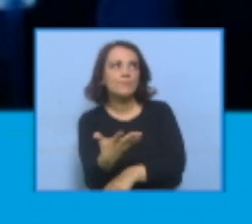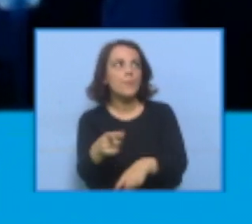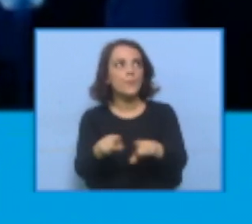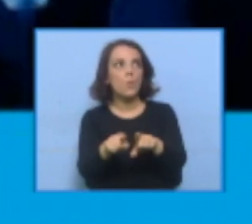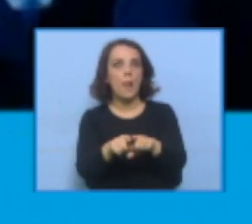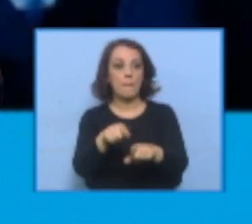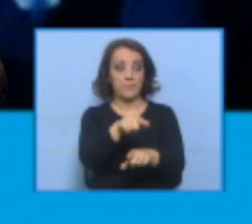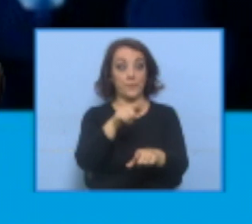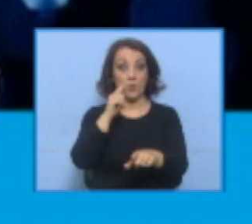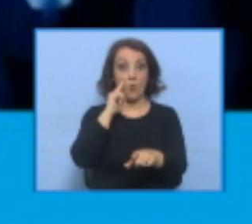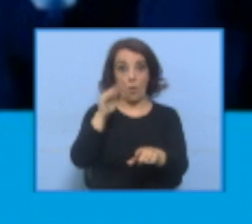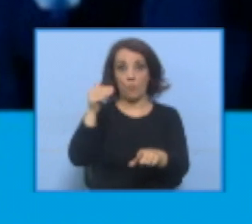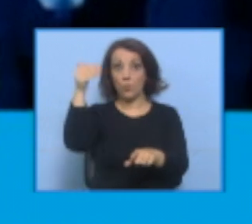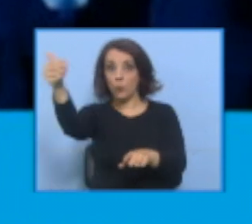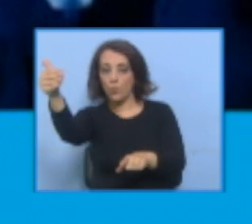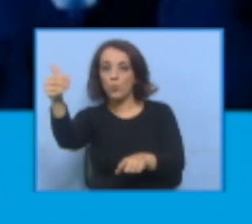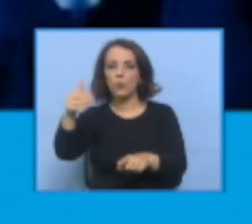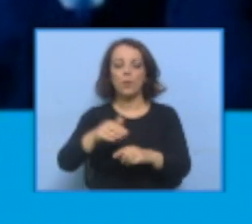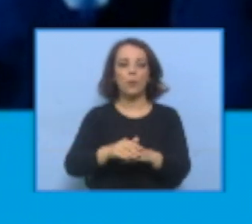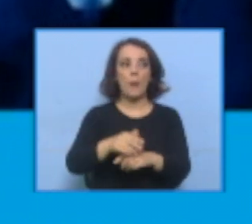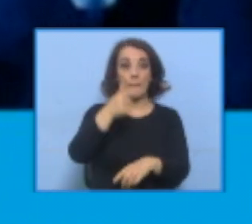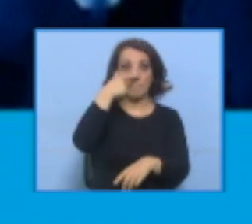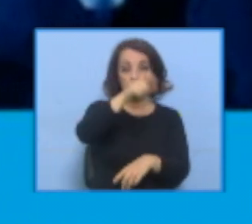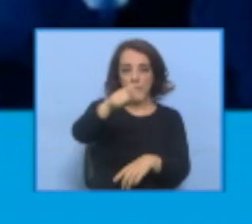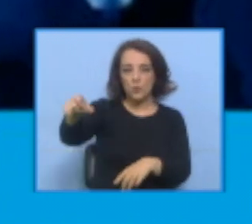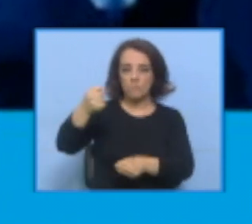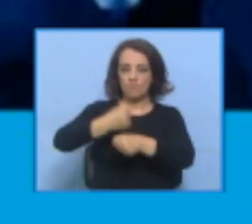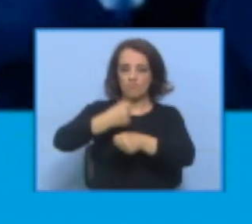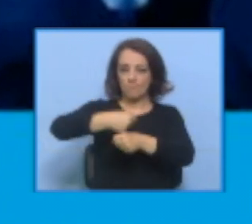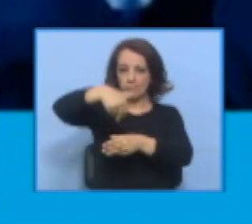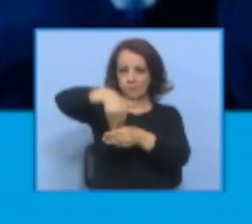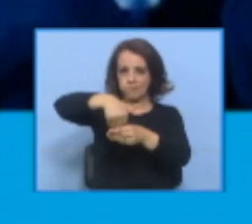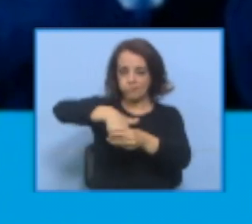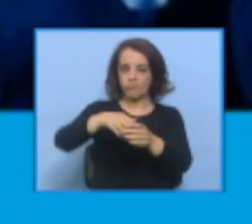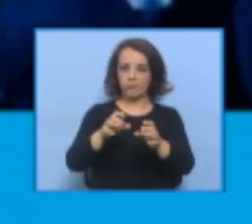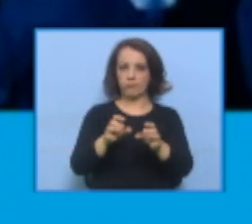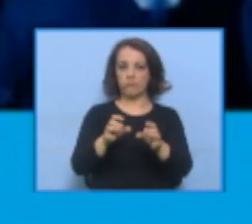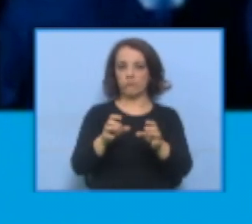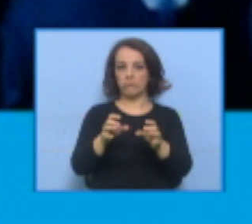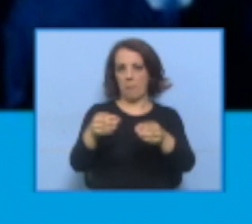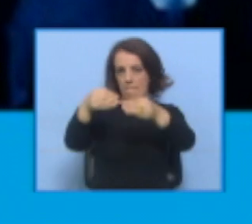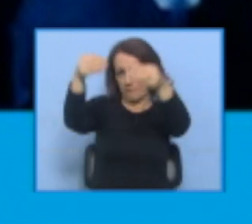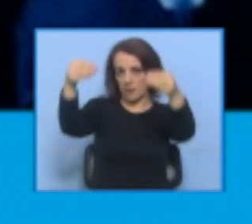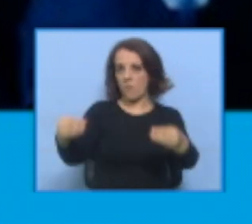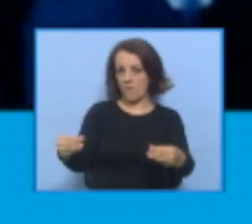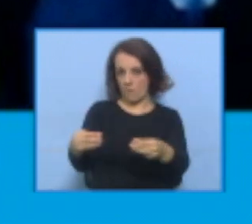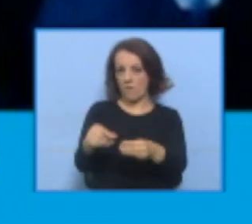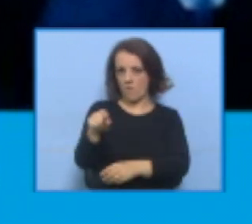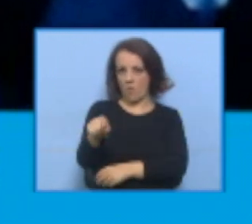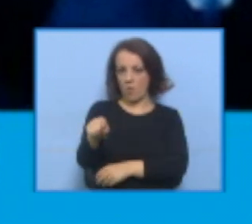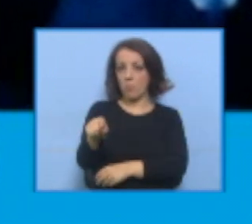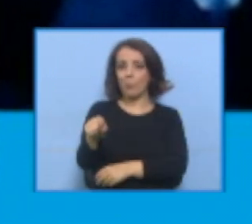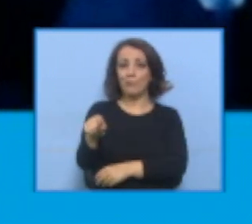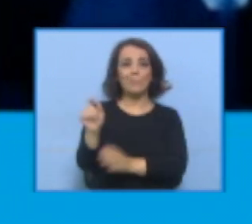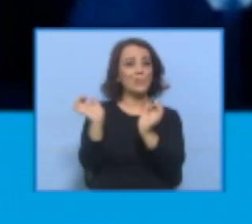isto levaria a que as pessoas que trabalham nestas plataformas não têm segurança